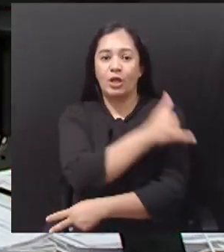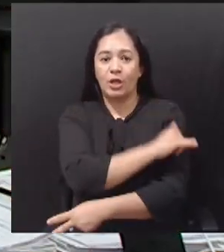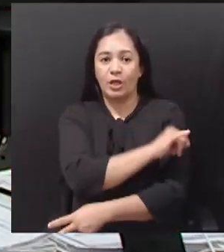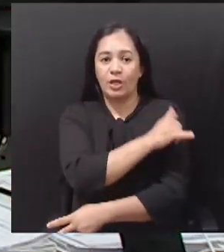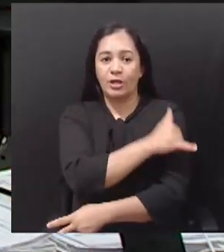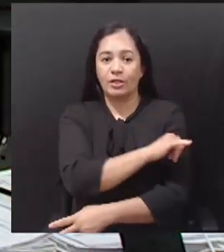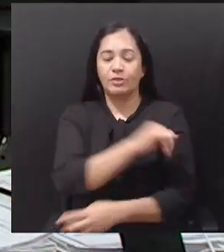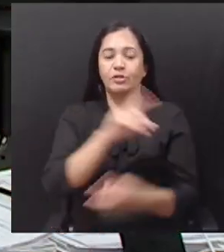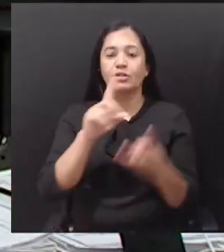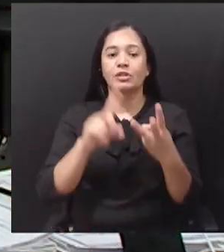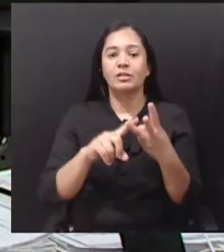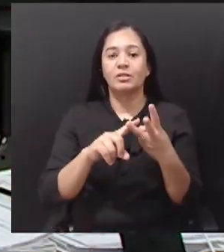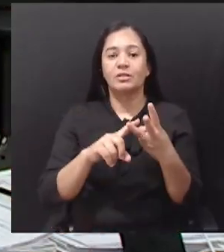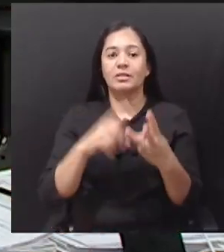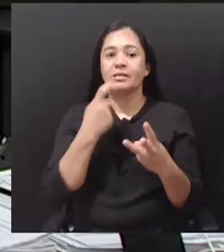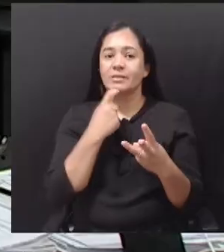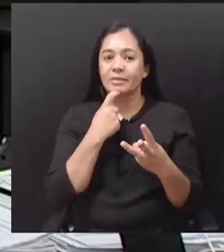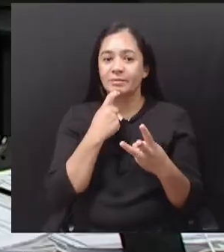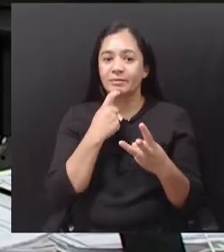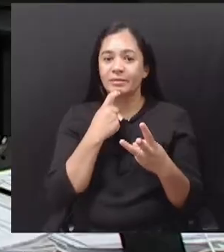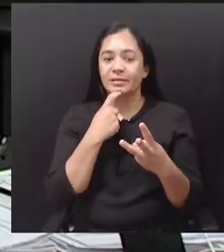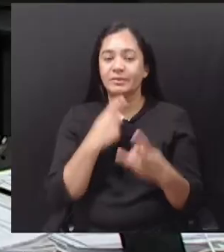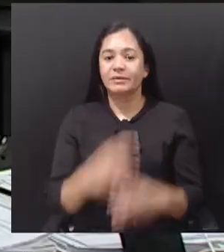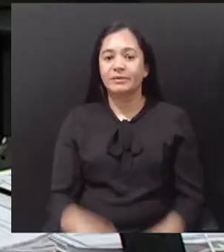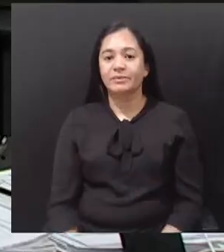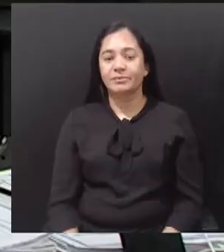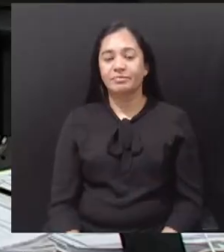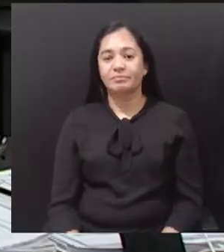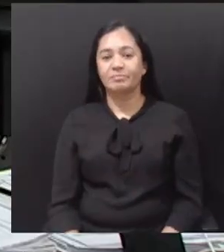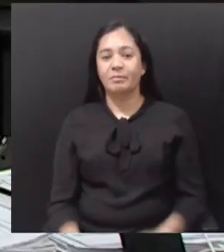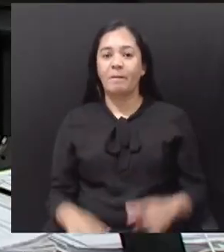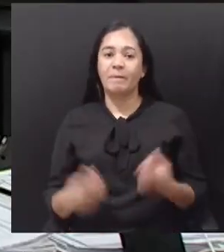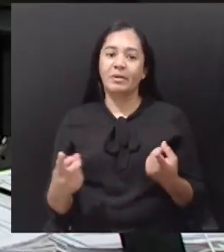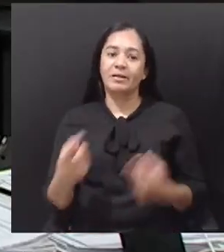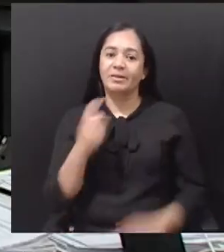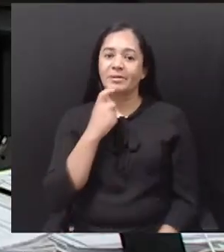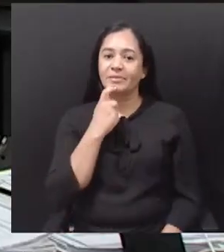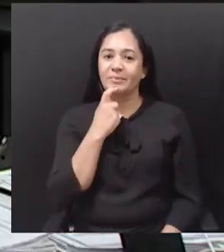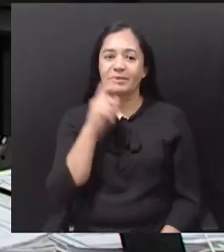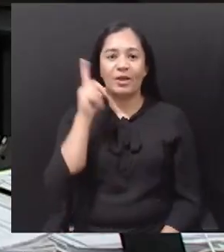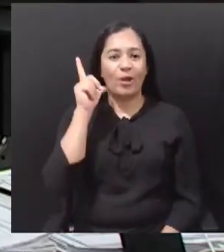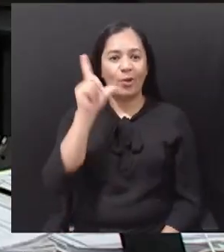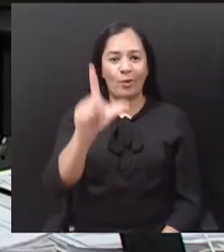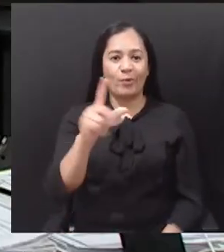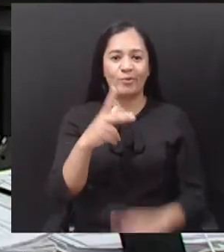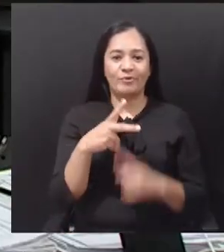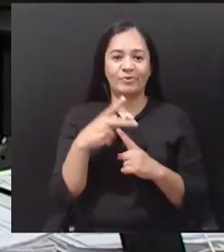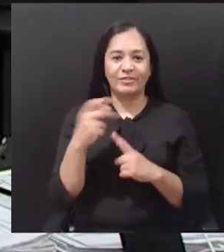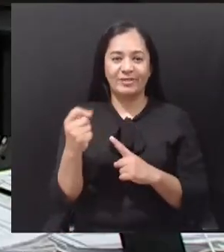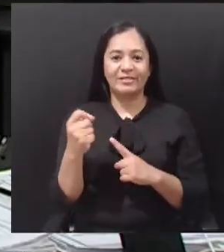e Campinas. Aí acabou que Campinas ganhou, né?